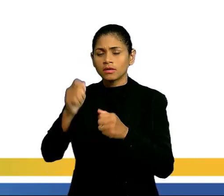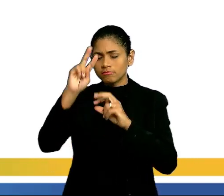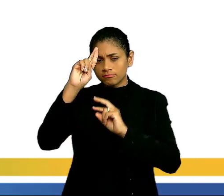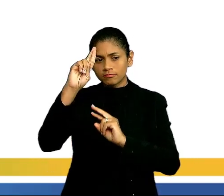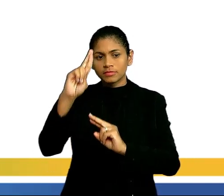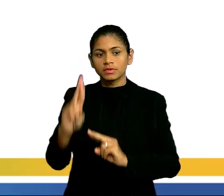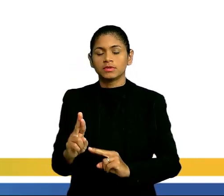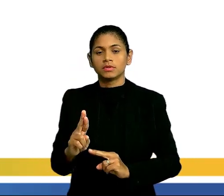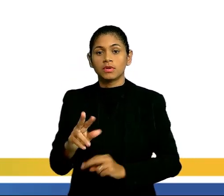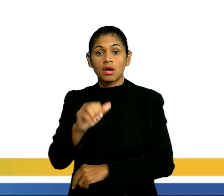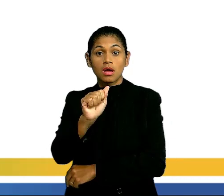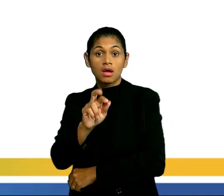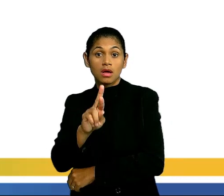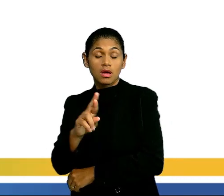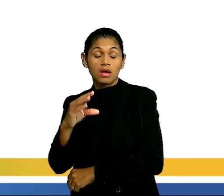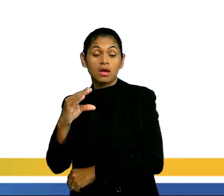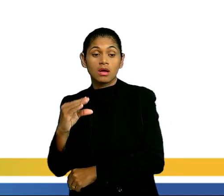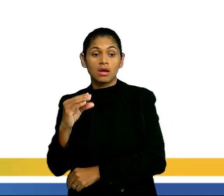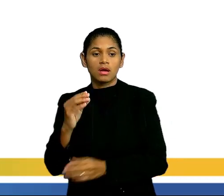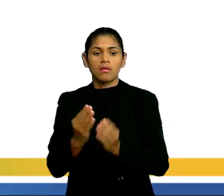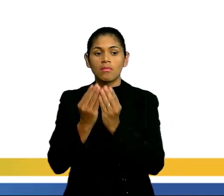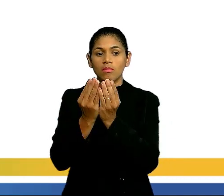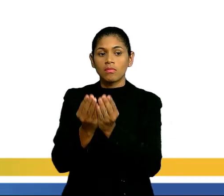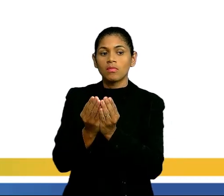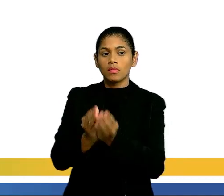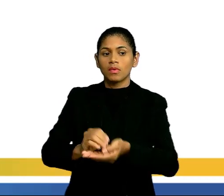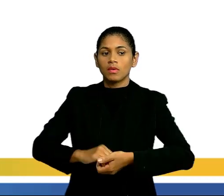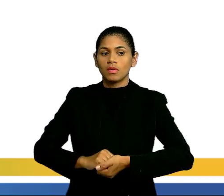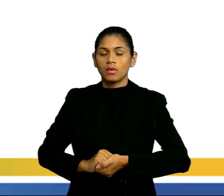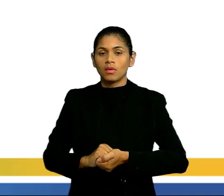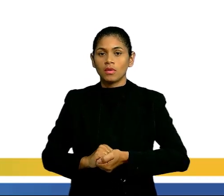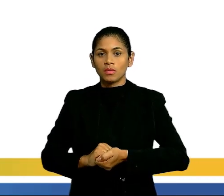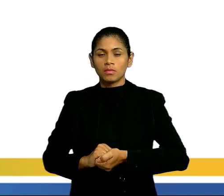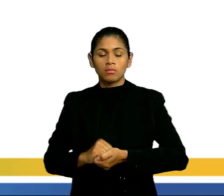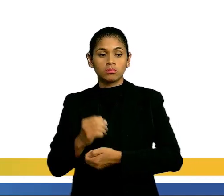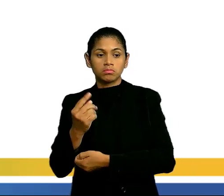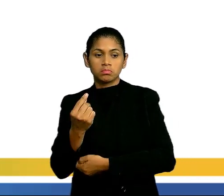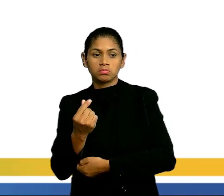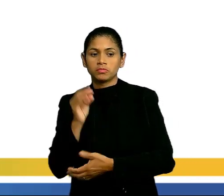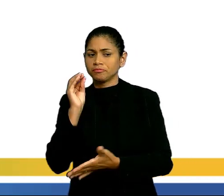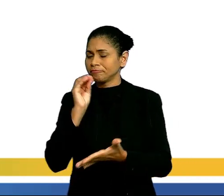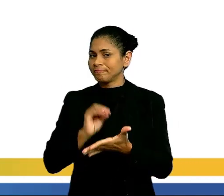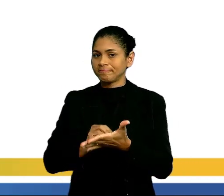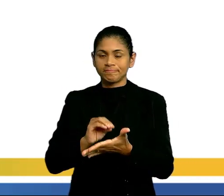a arca. Cruzados não faltarão. Vossa perna